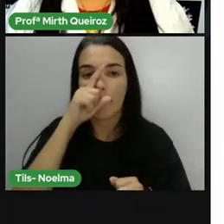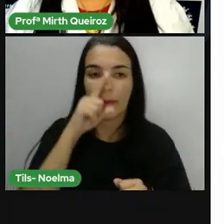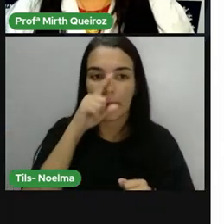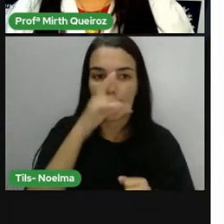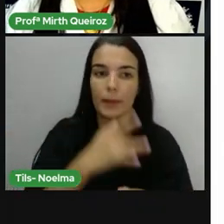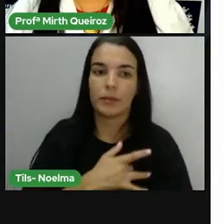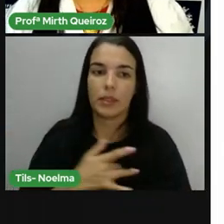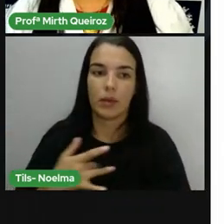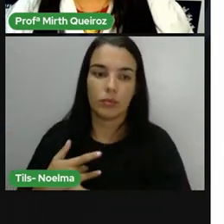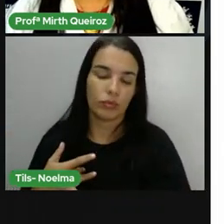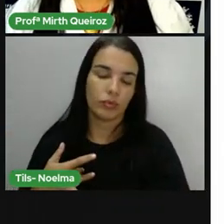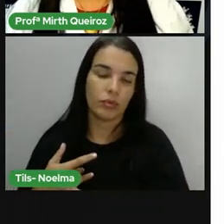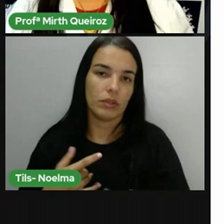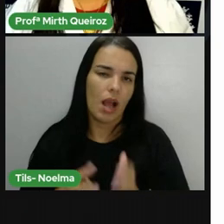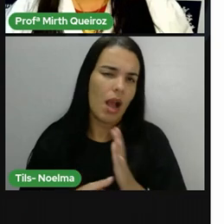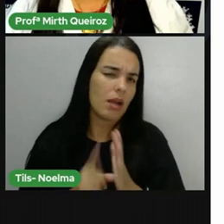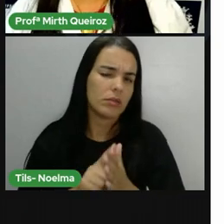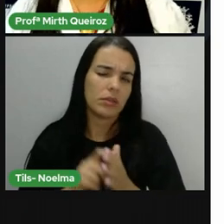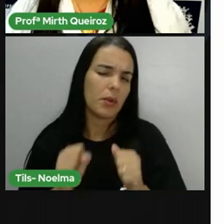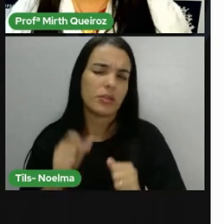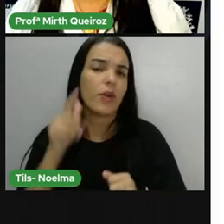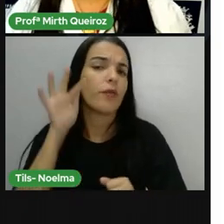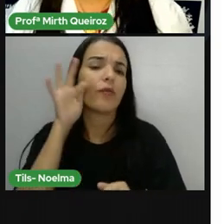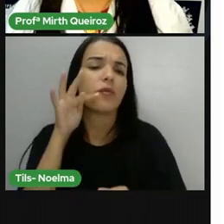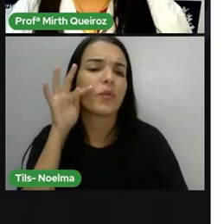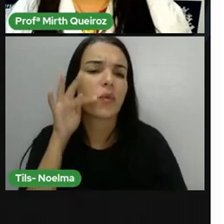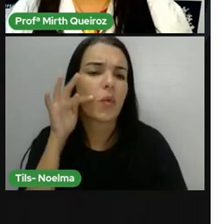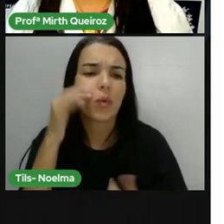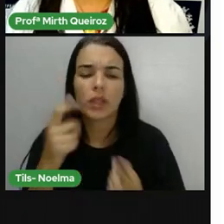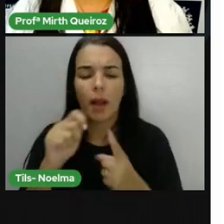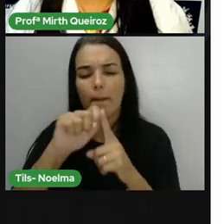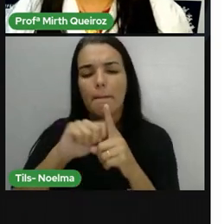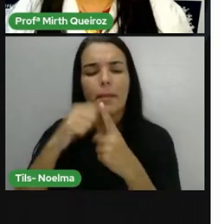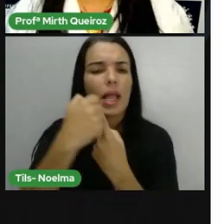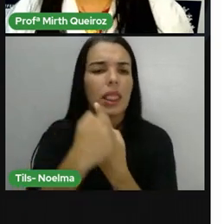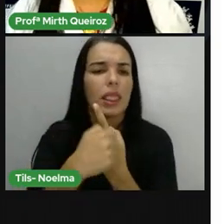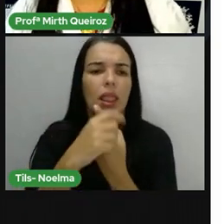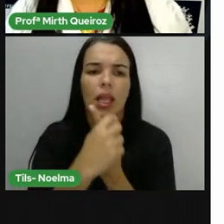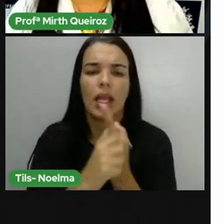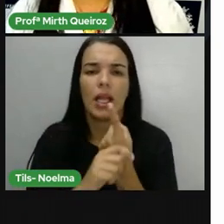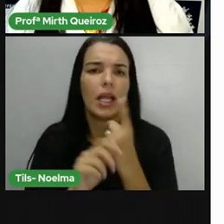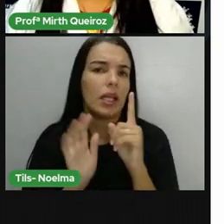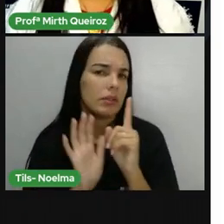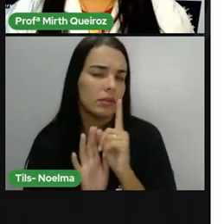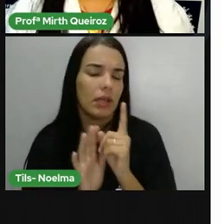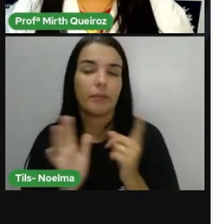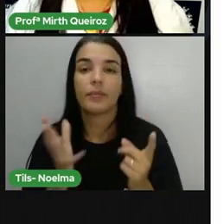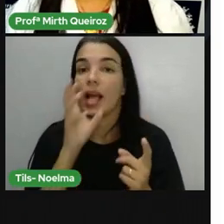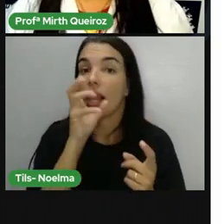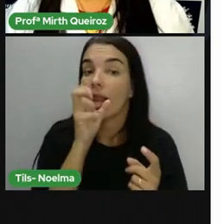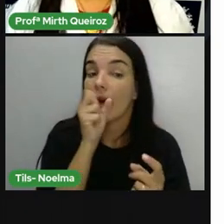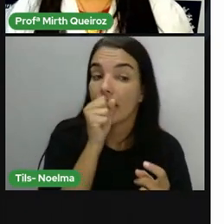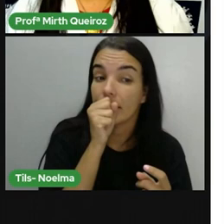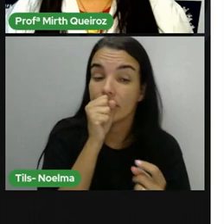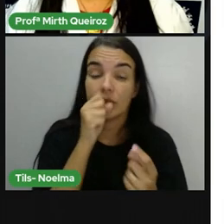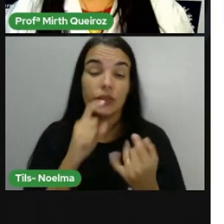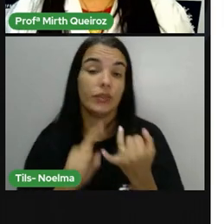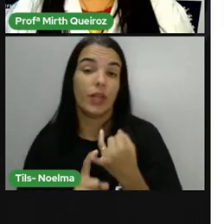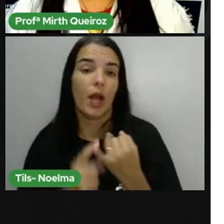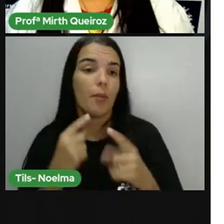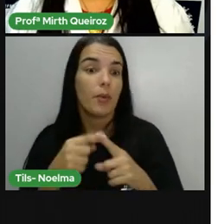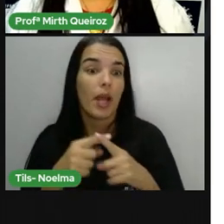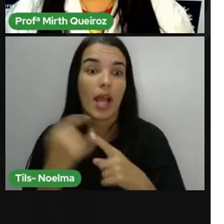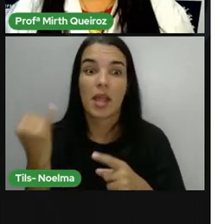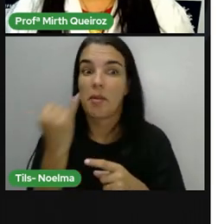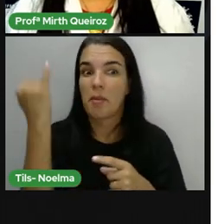antes de praticar uma atividade física? Frutas, banana, né, laranja, principalmente a banana, que é um